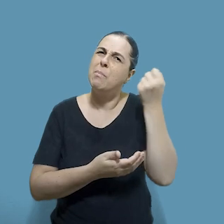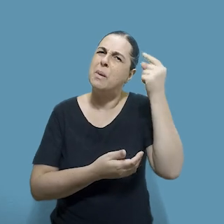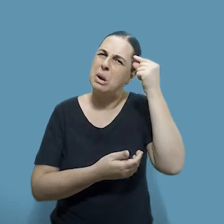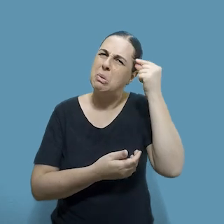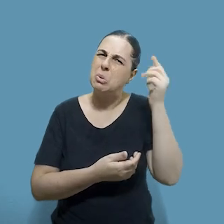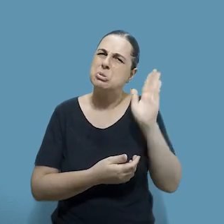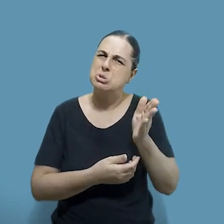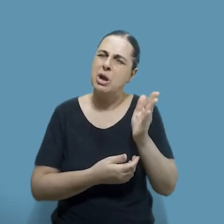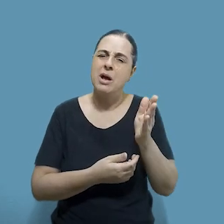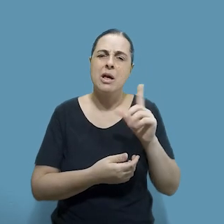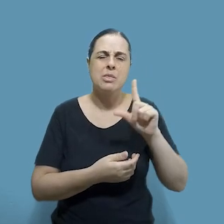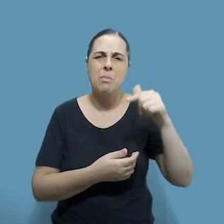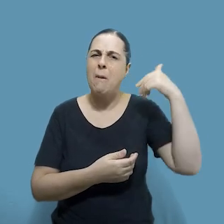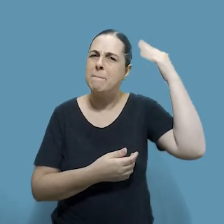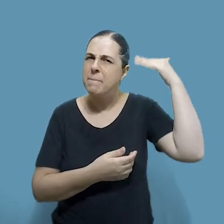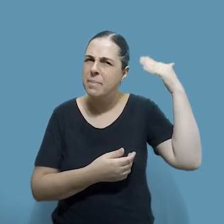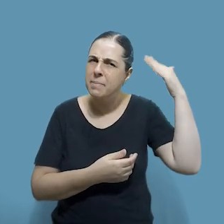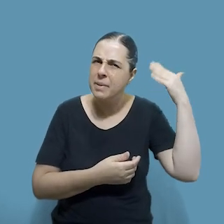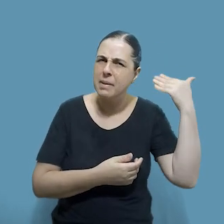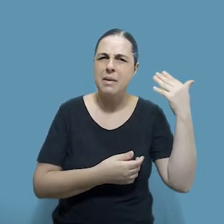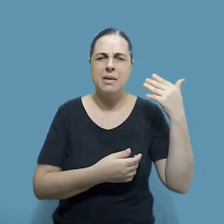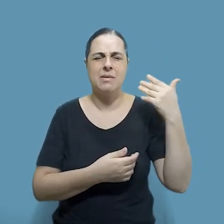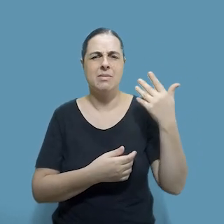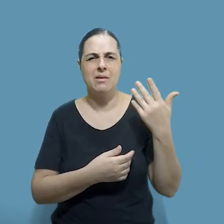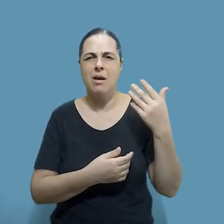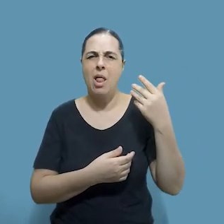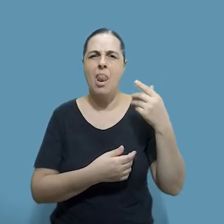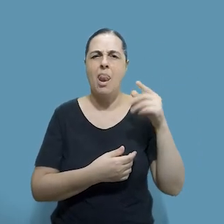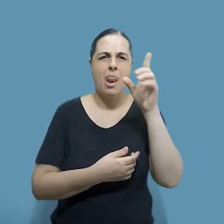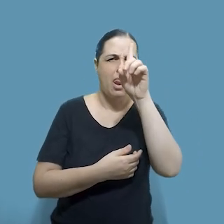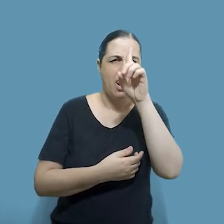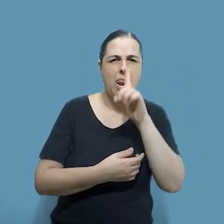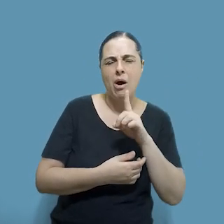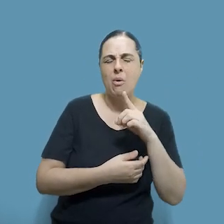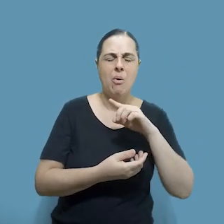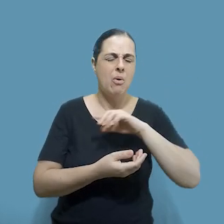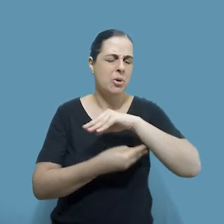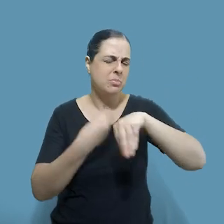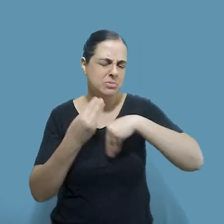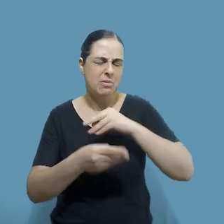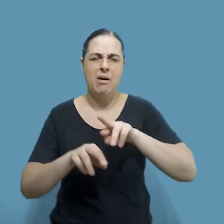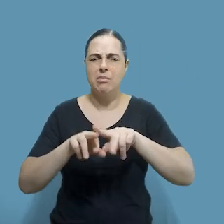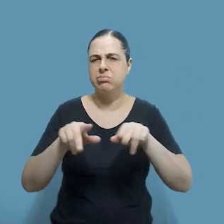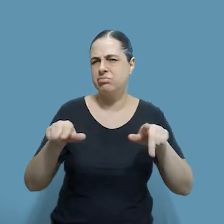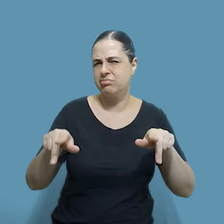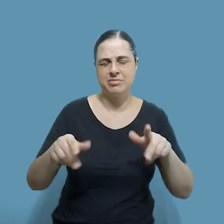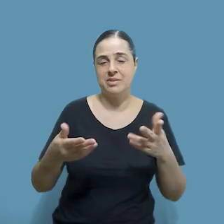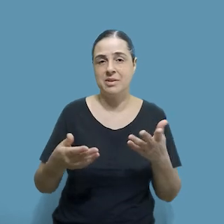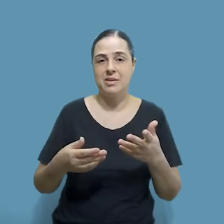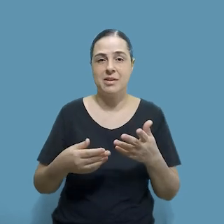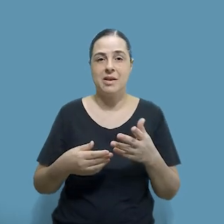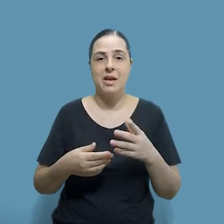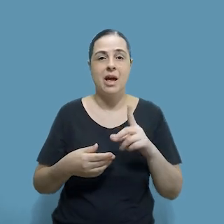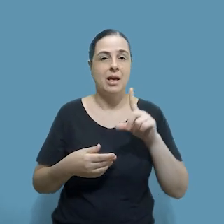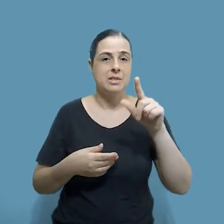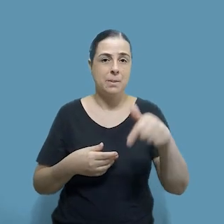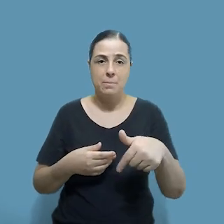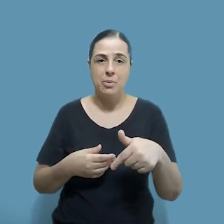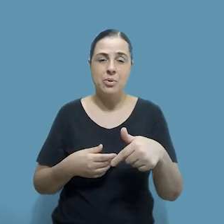rena, enfim. Até que chegou uma hora que eu disse, agora chega, cabelo branco. Eu nem sabia como é que estava o meu cabelo, porque